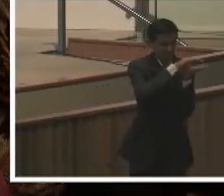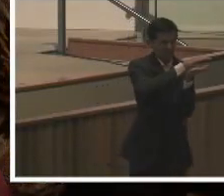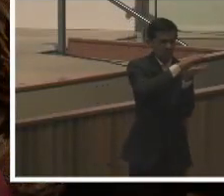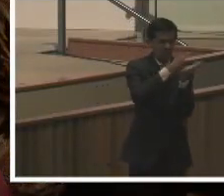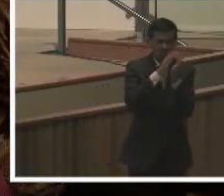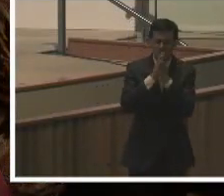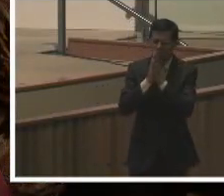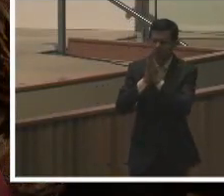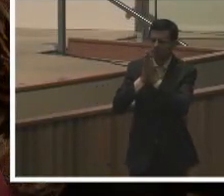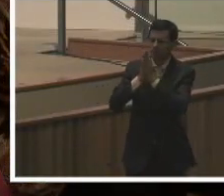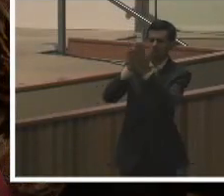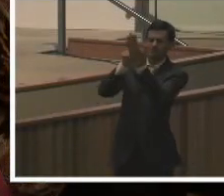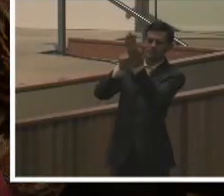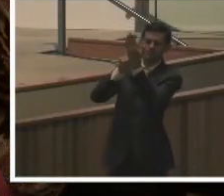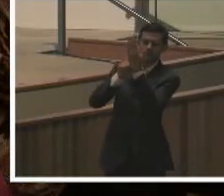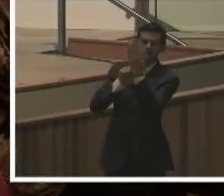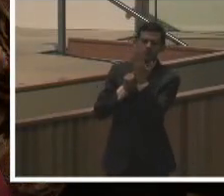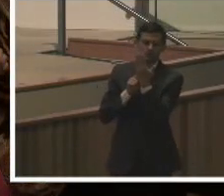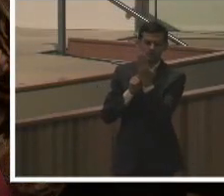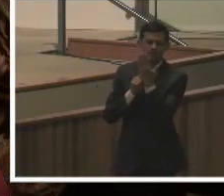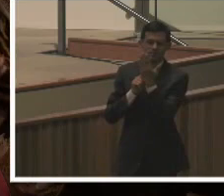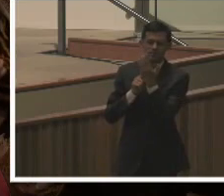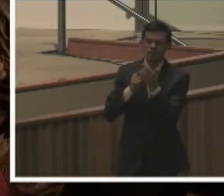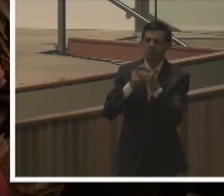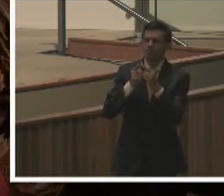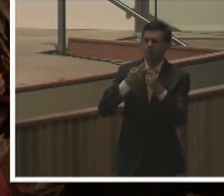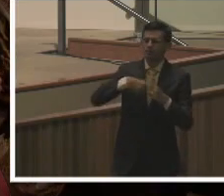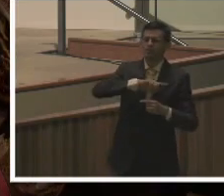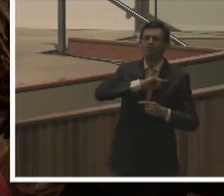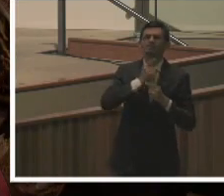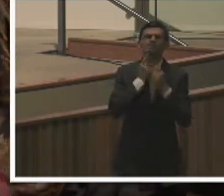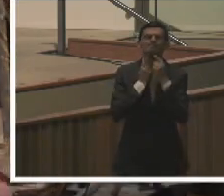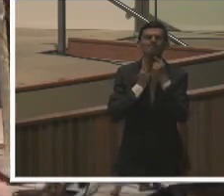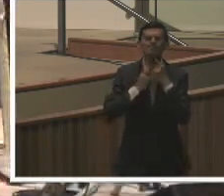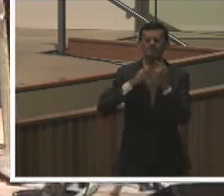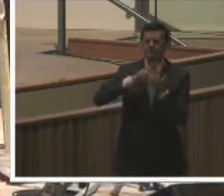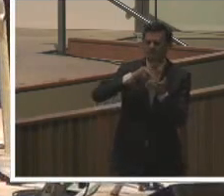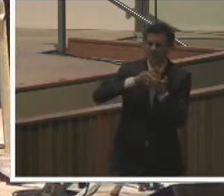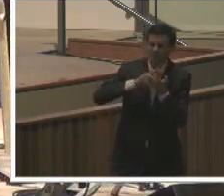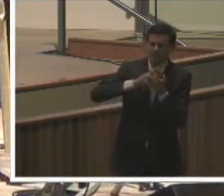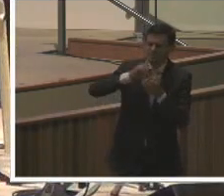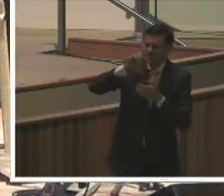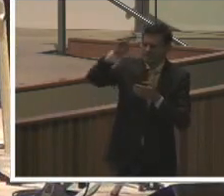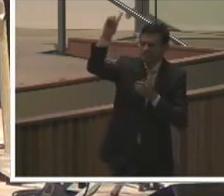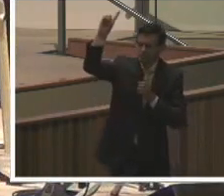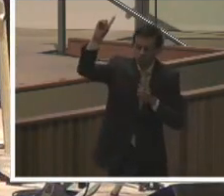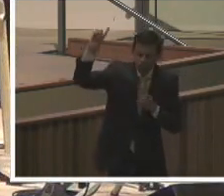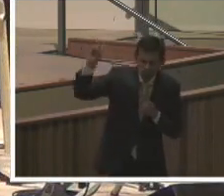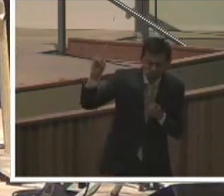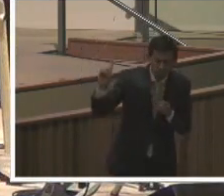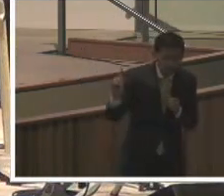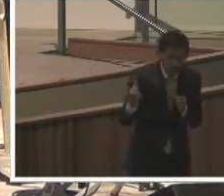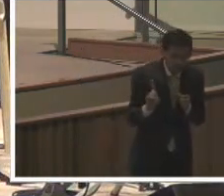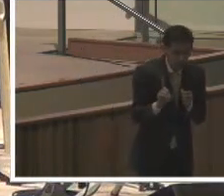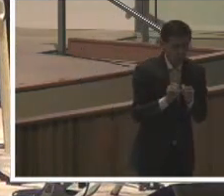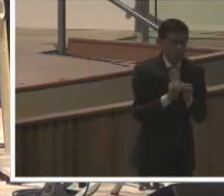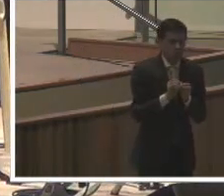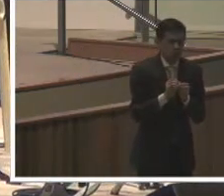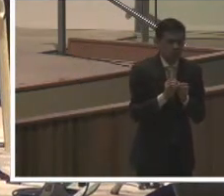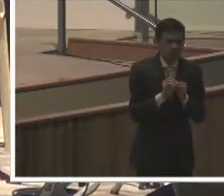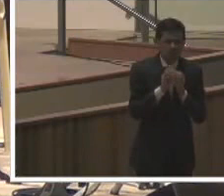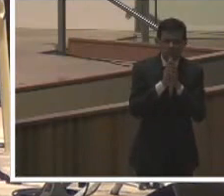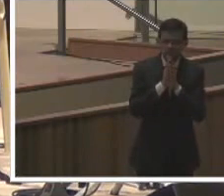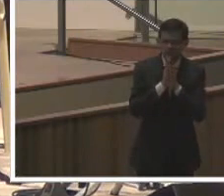Revela-te aqui entre nós, porque o que mais desejamos é o Senhor. Vem, Senhor, e visita-nos. É aquilo